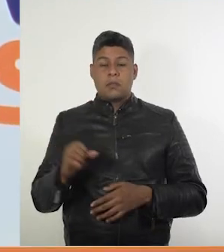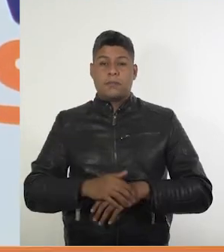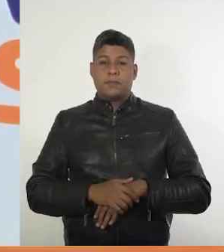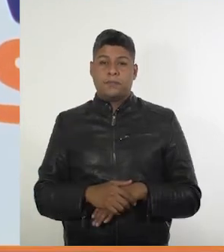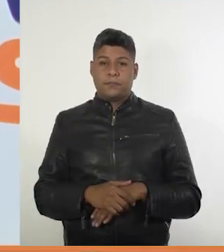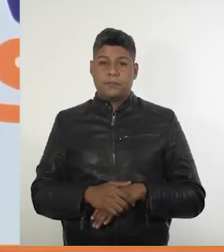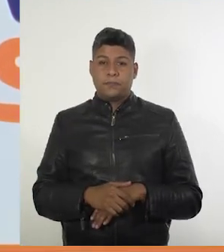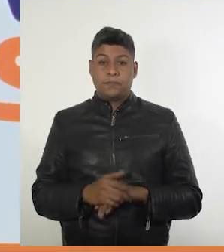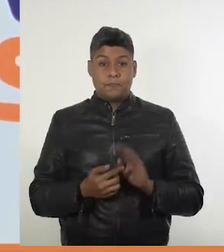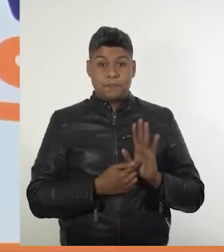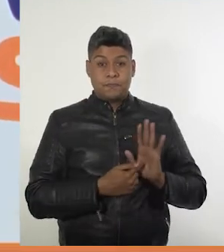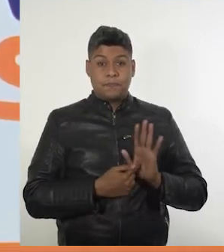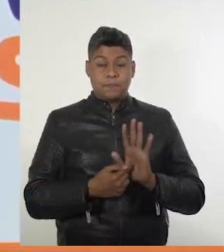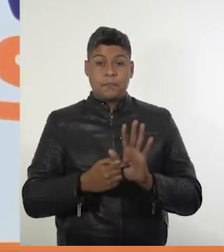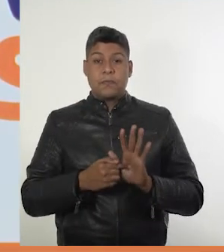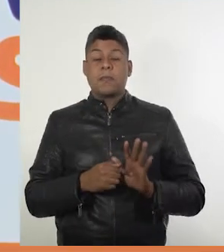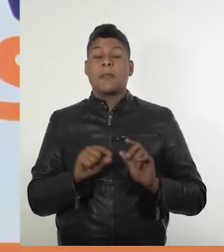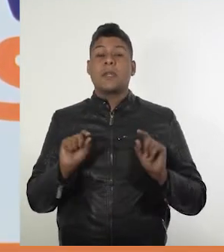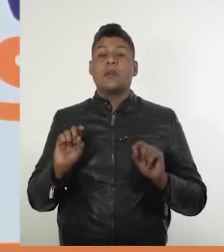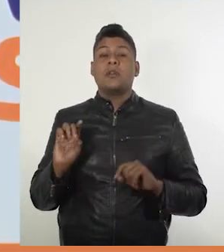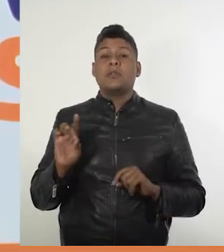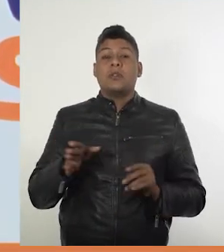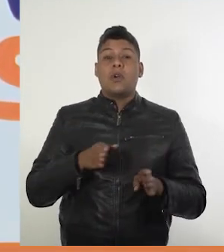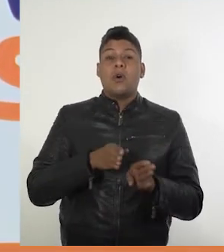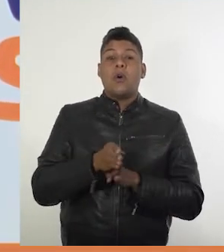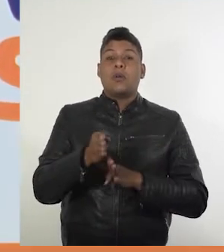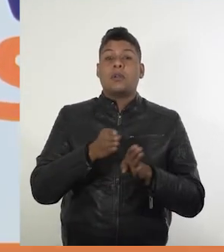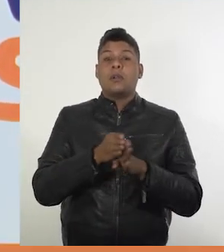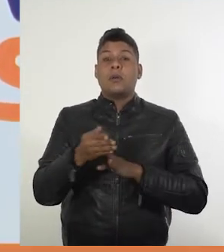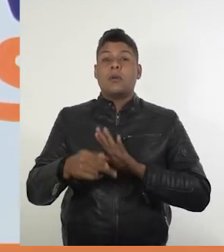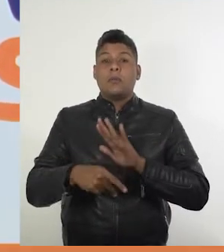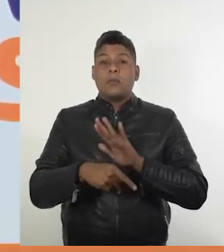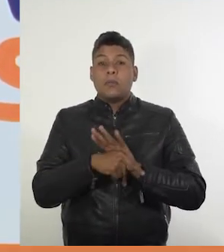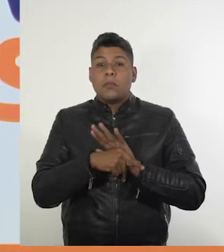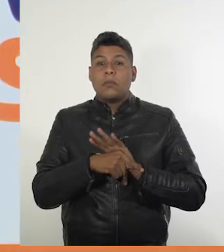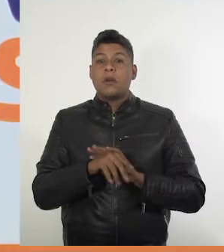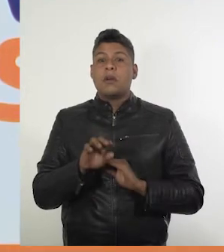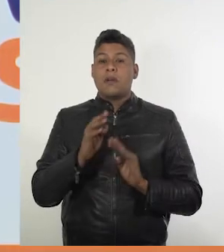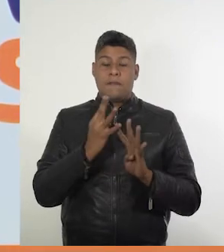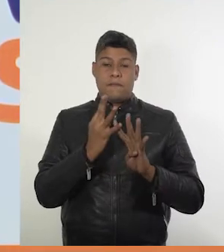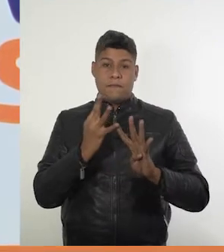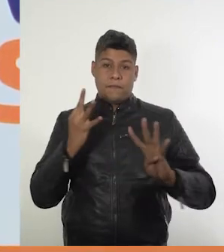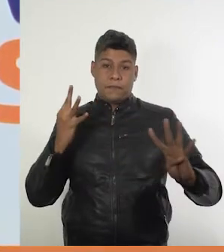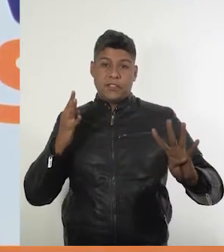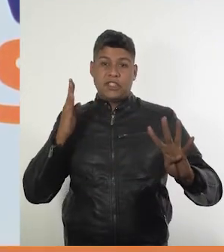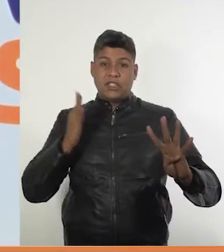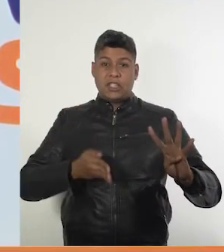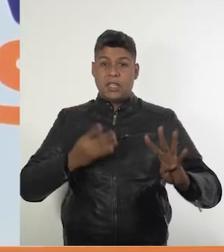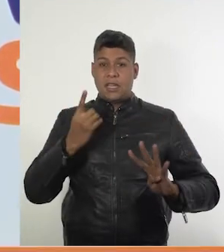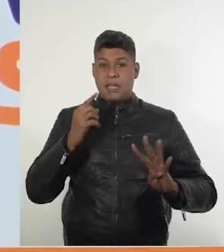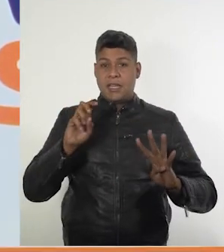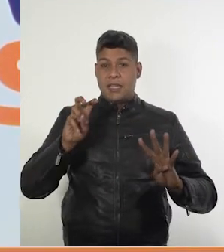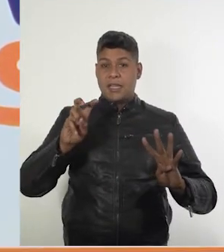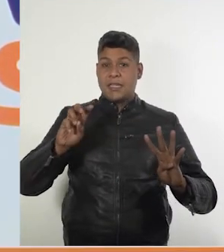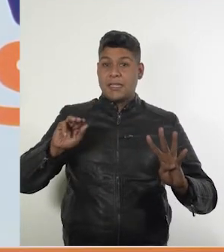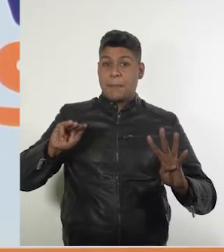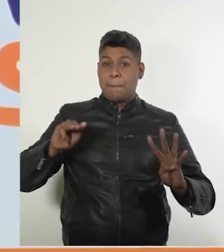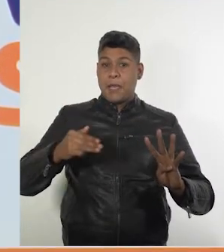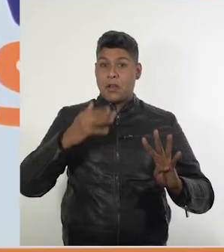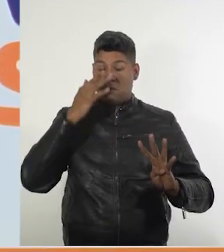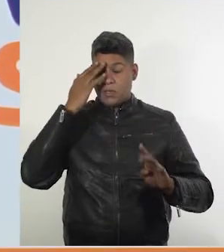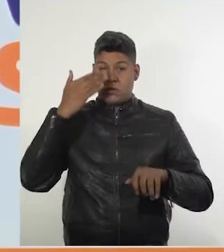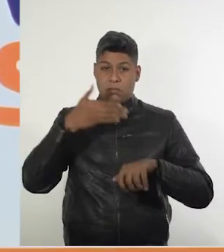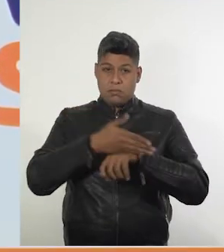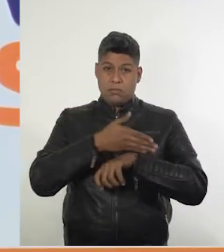um destaque só e uma orientação com relação ao filômetro. Nós já atingimos 15 milhões de acessos.